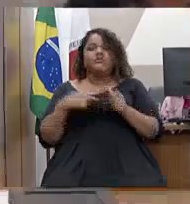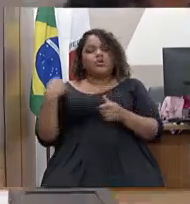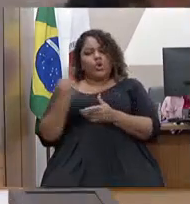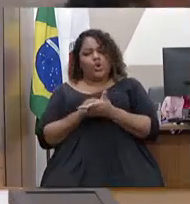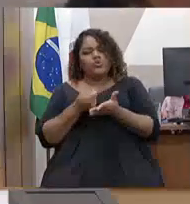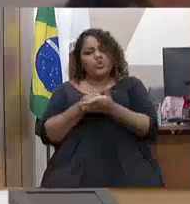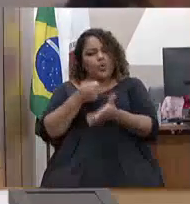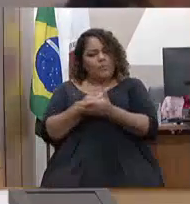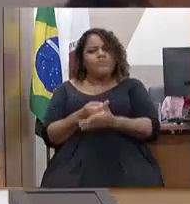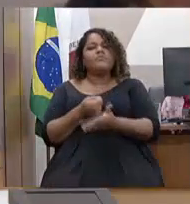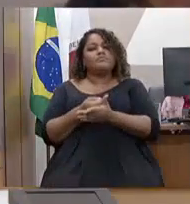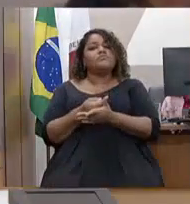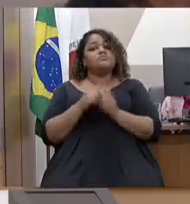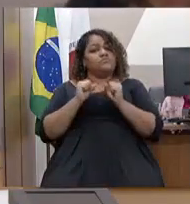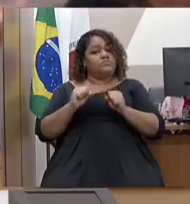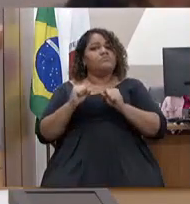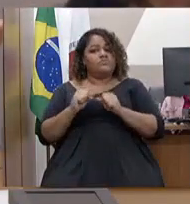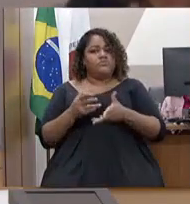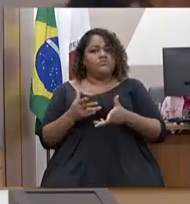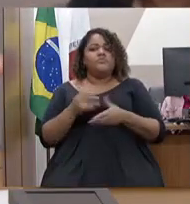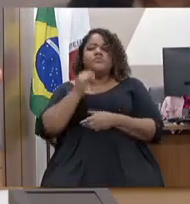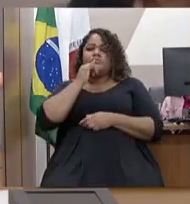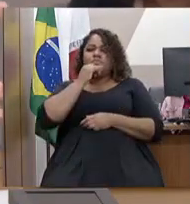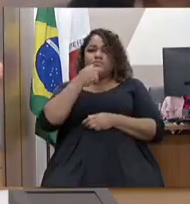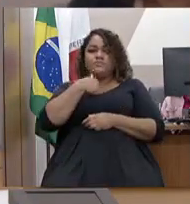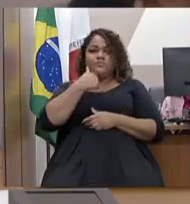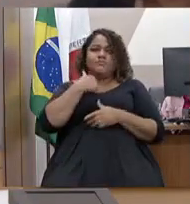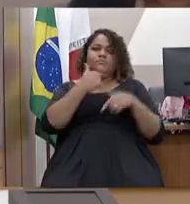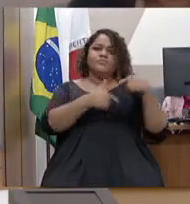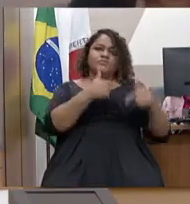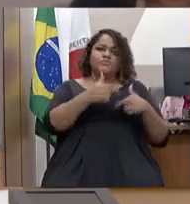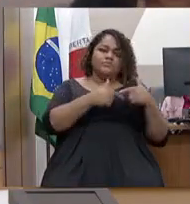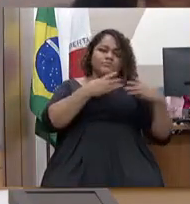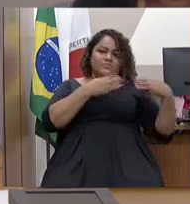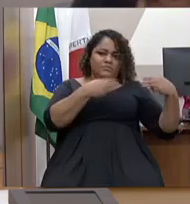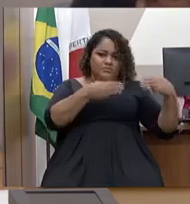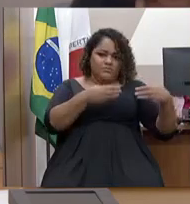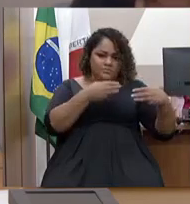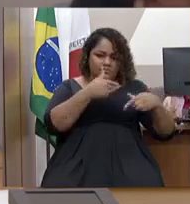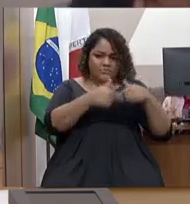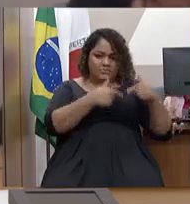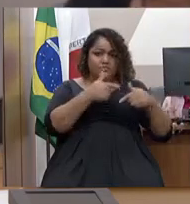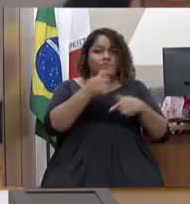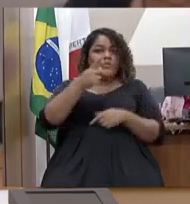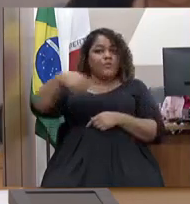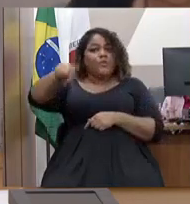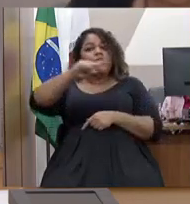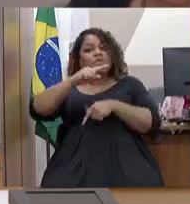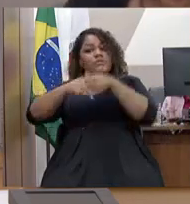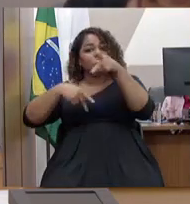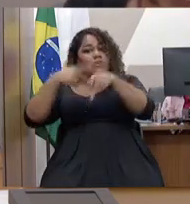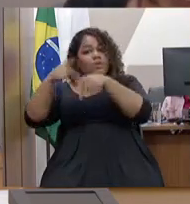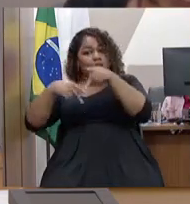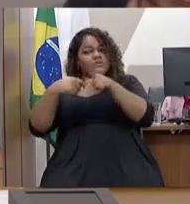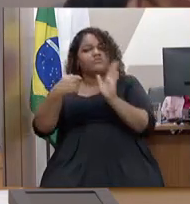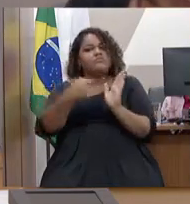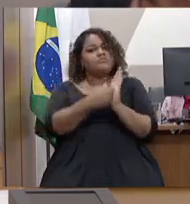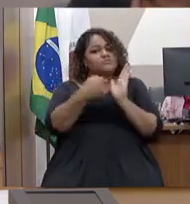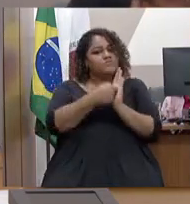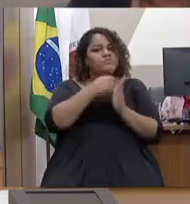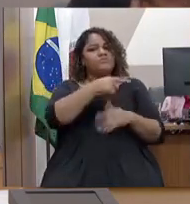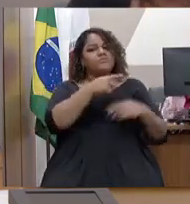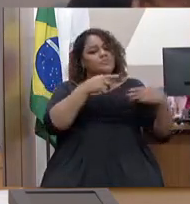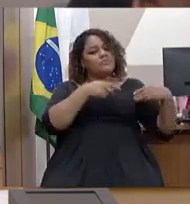ministério do trabalho então a população tem o direito de cobrar que o Ministério do Trabalho garantem pelo menos até onde possível